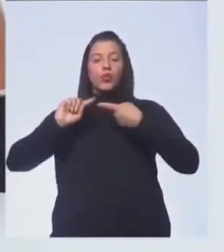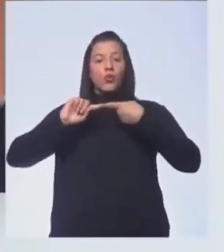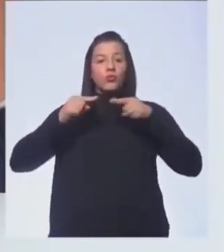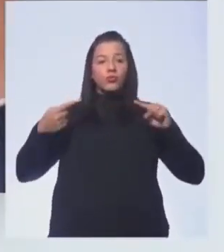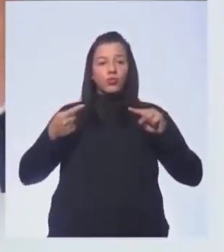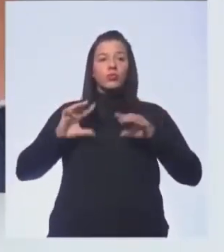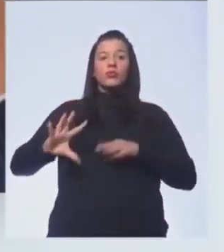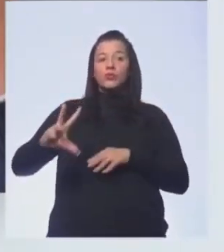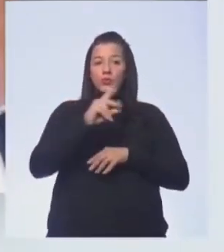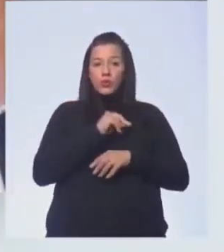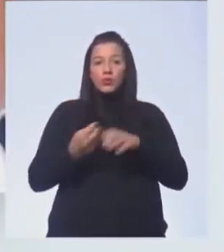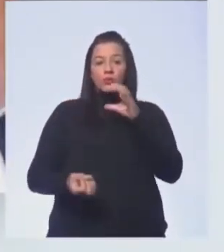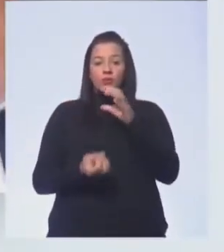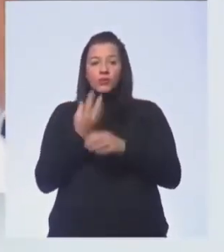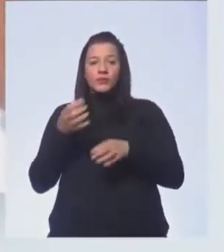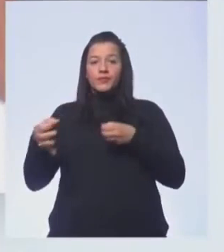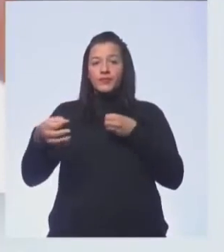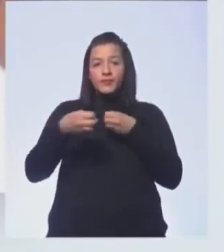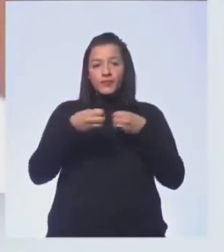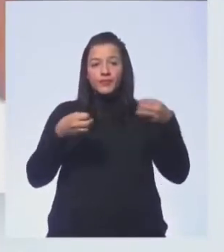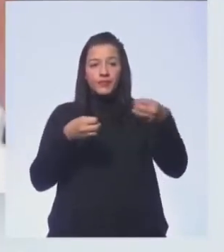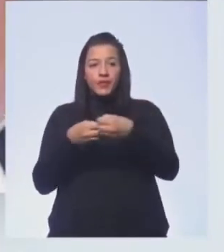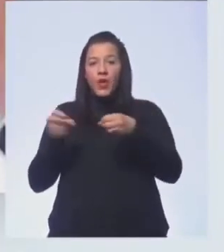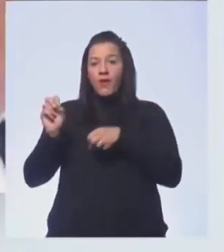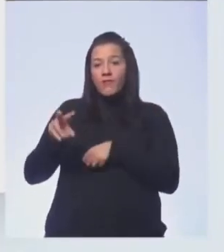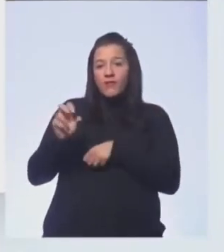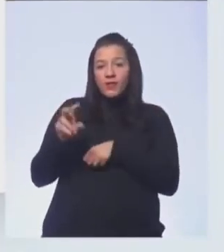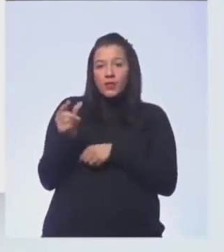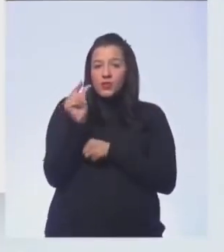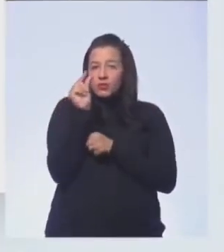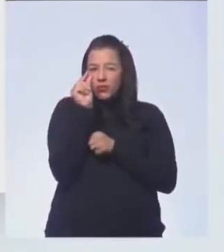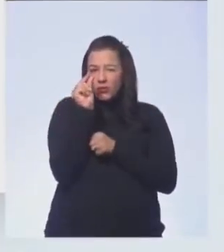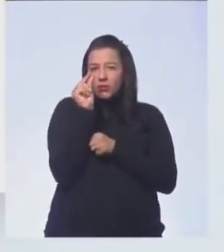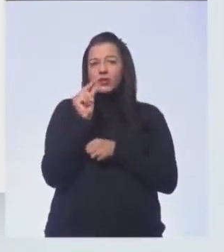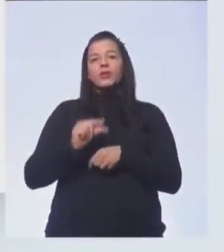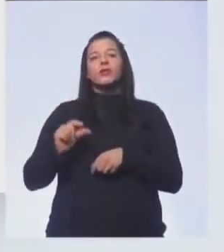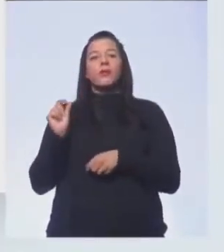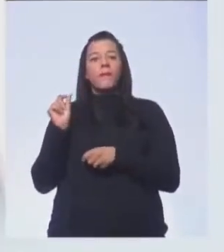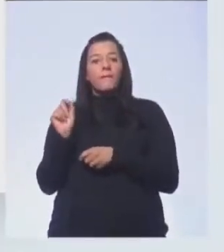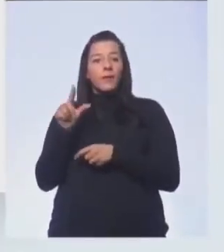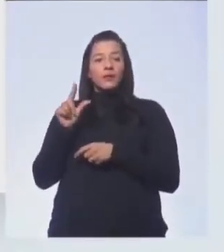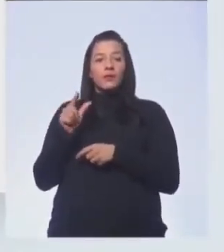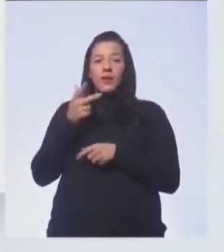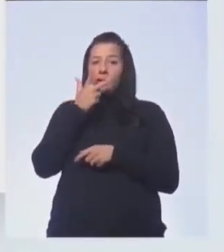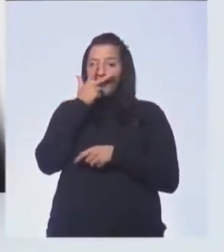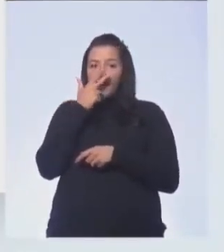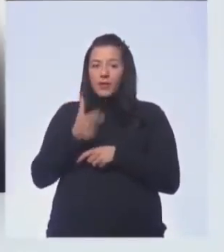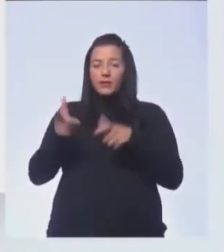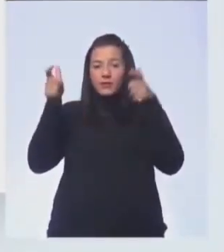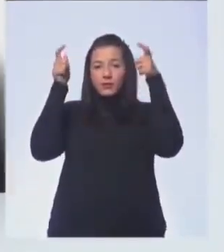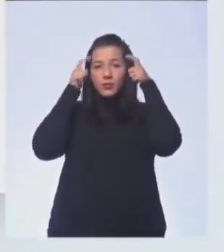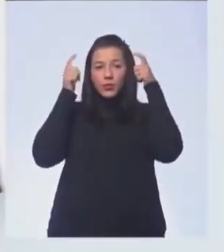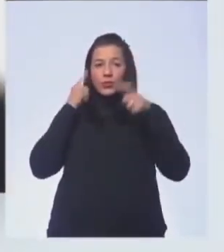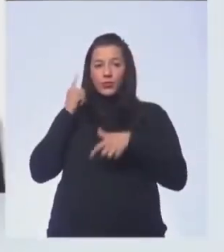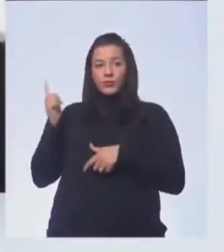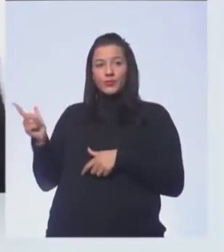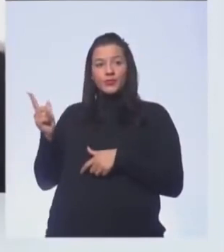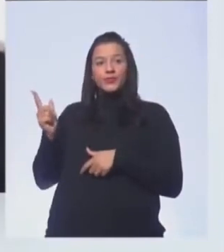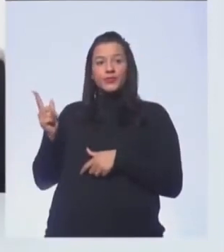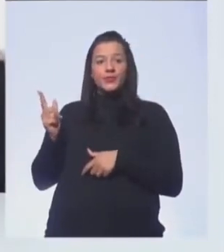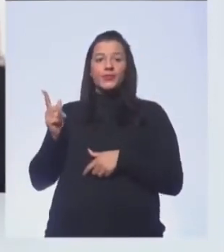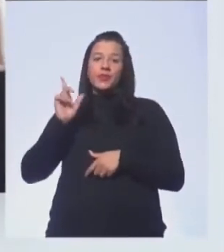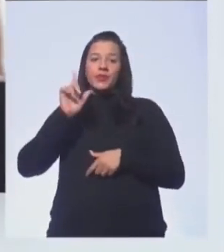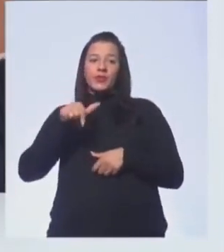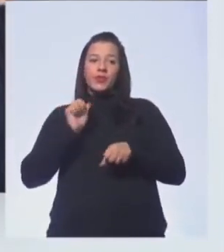E aí sim vai produzir um pedacinho do vírus, só aquela pontinha que parece como uma coroa, como a gente vê nos telejornais quando